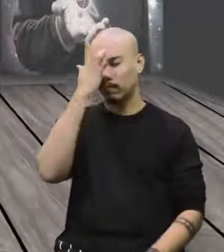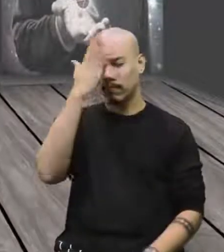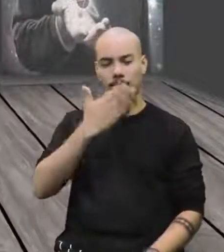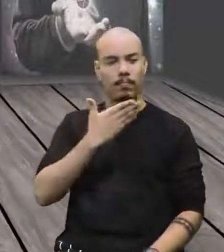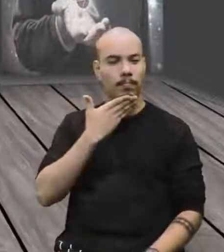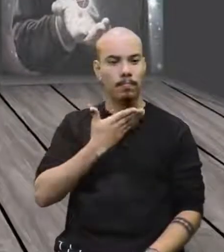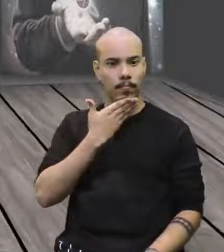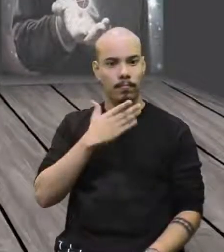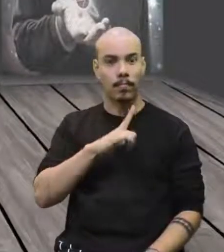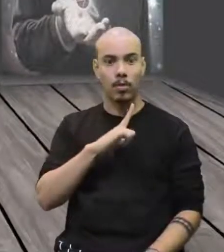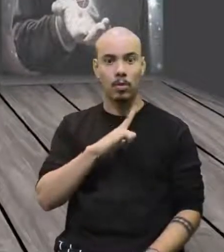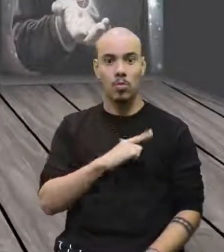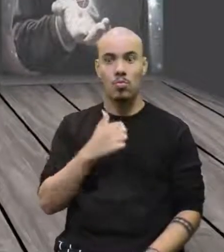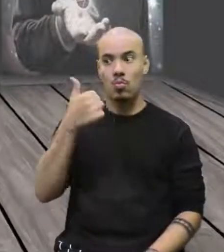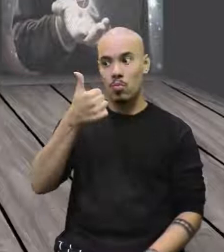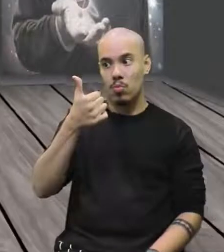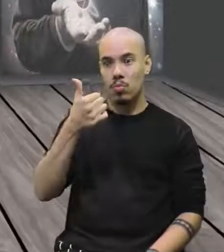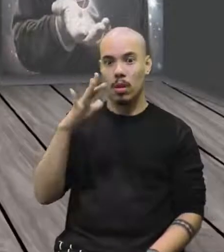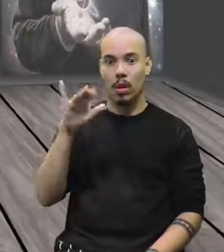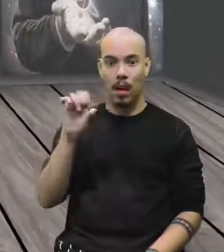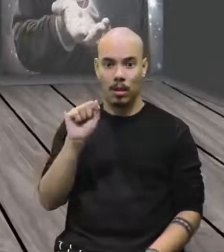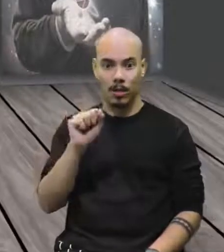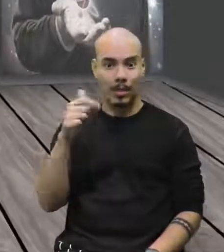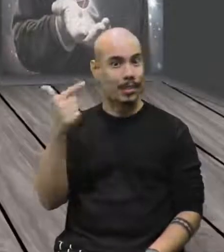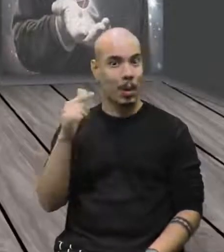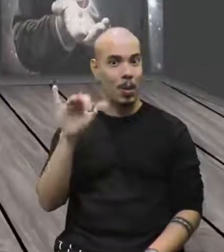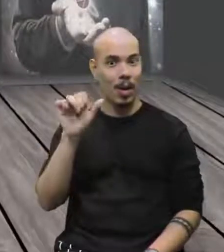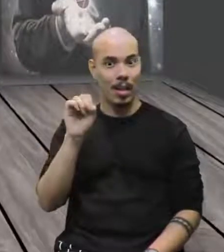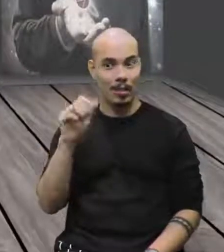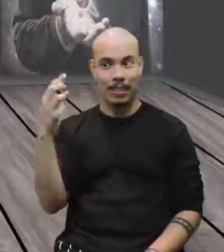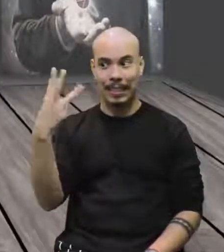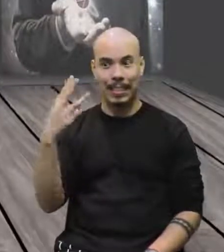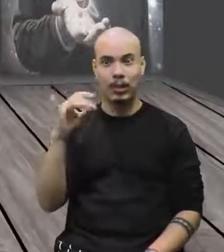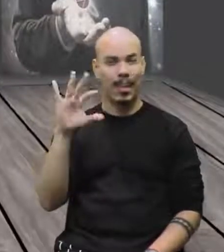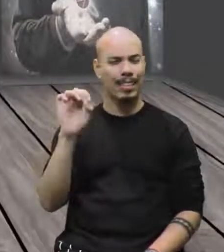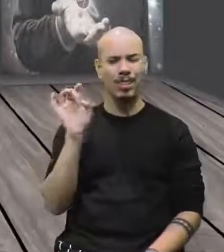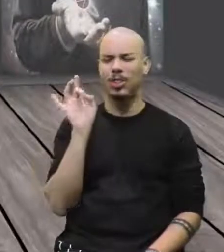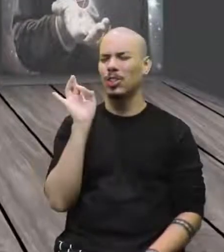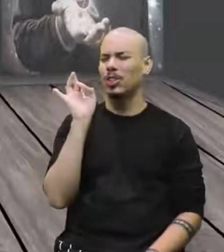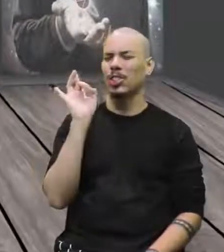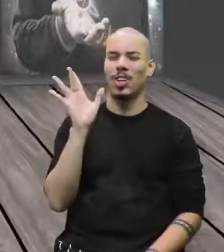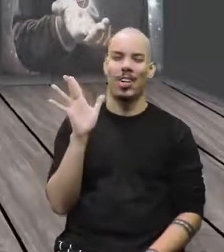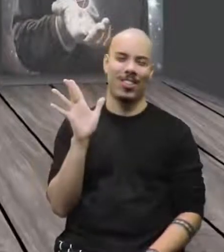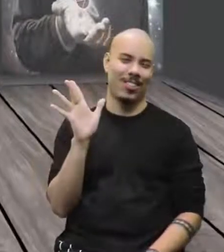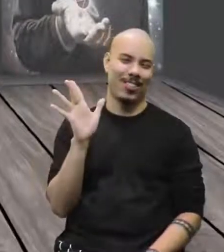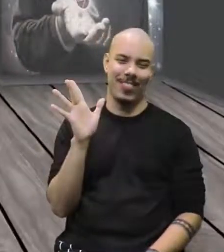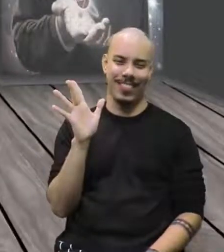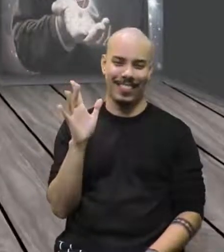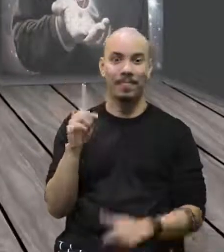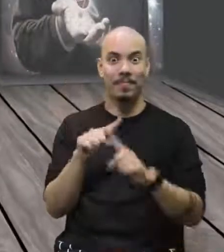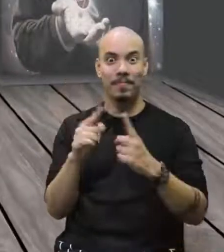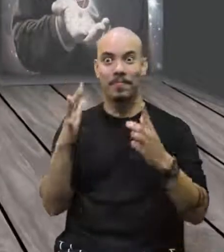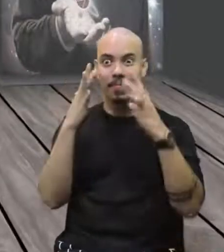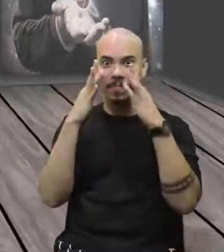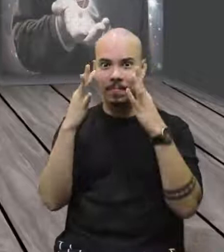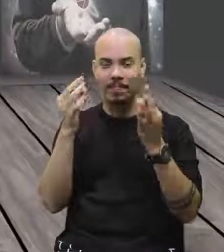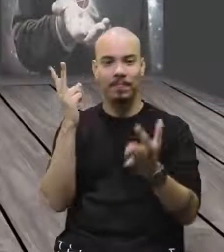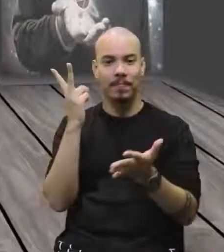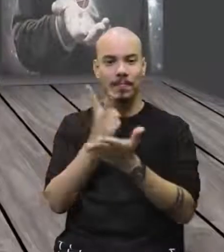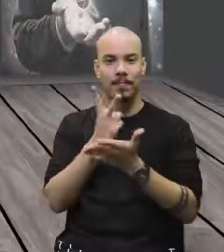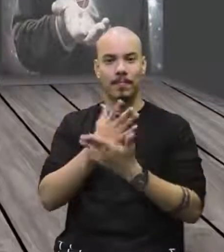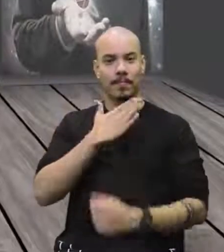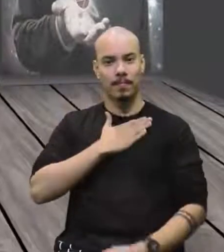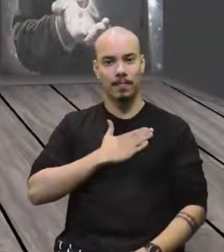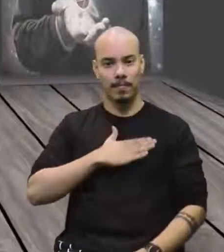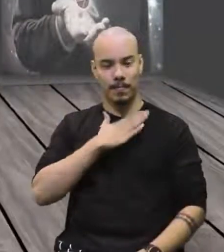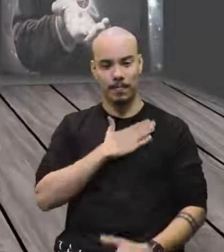só tem caso, primeiro caso, segundo caso, terceiro caso, Só né? isso. Mas beleza. Mas prestando sempre atenção, fazer os cálculos com calma, porque